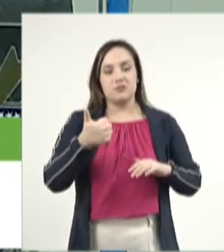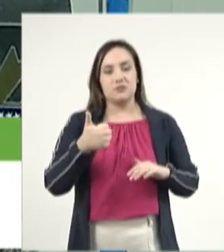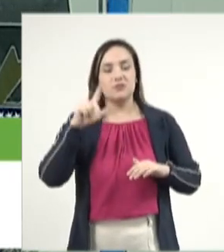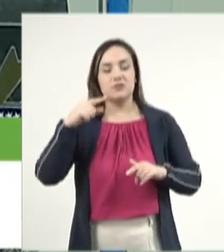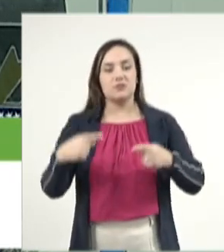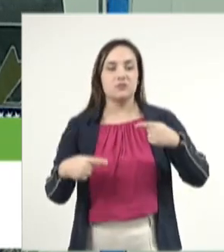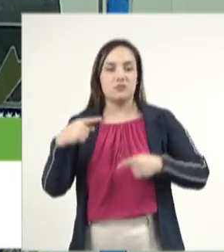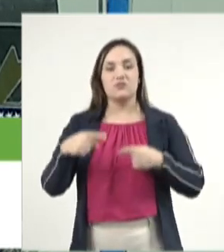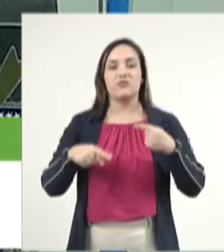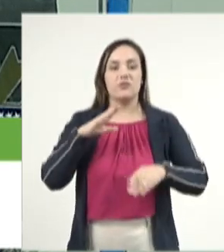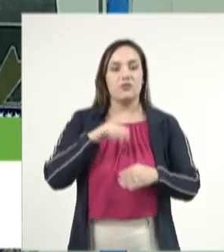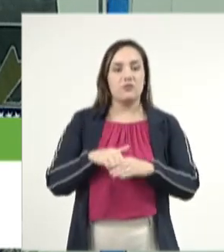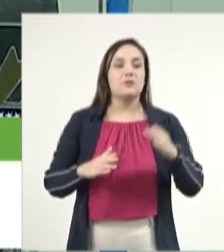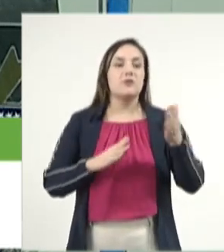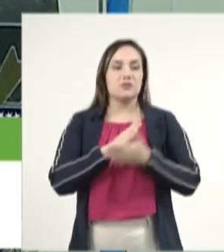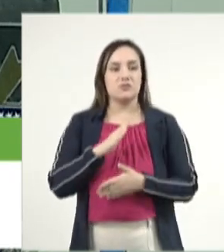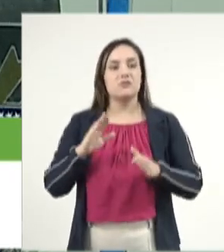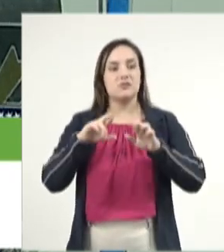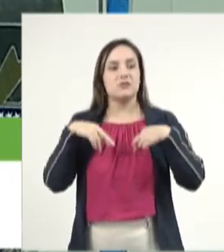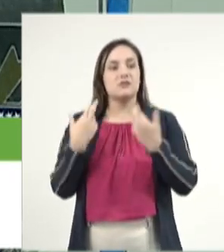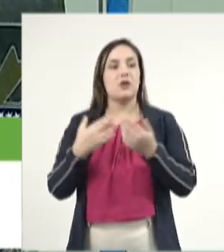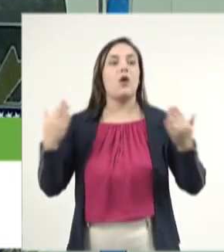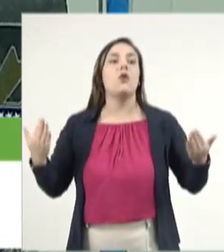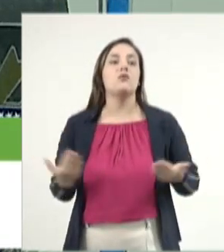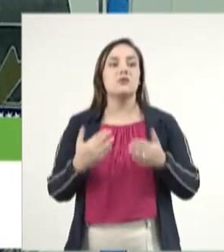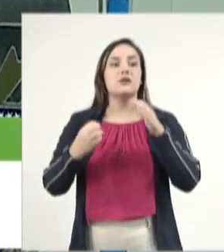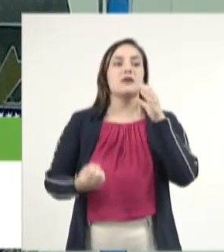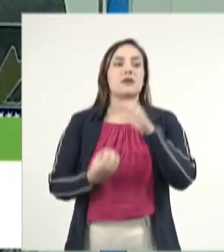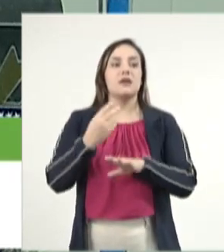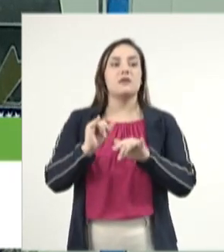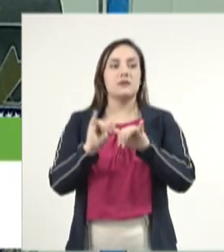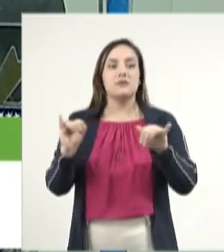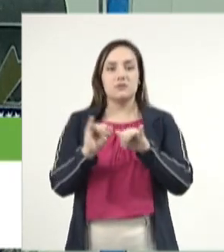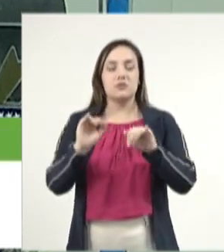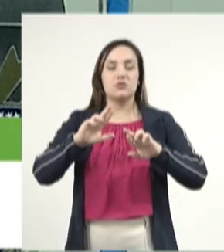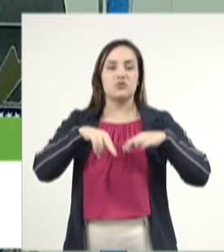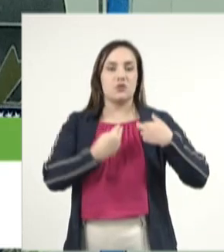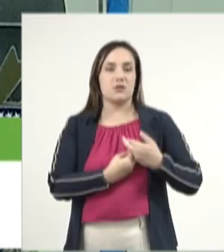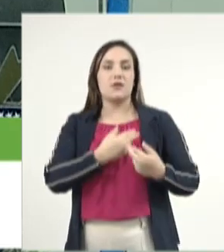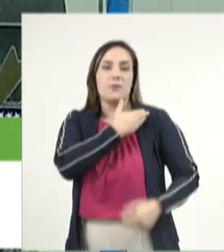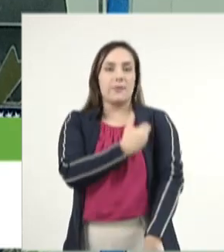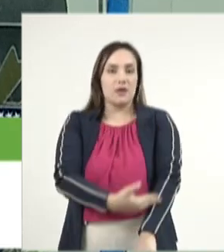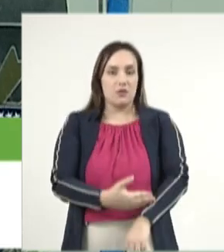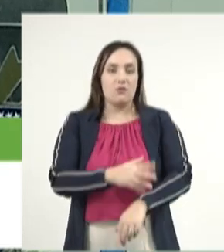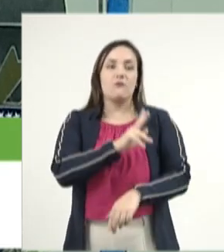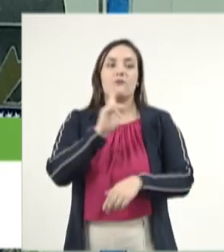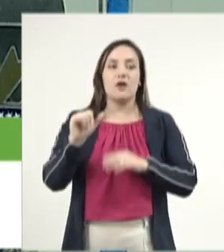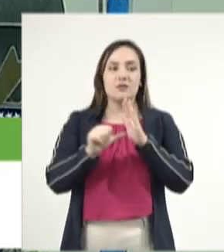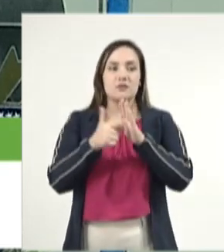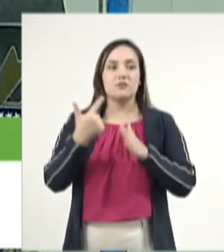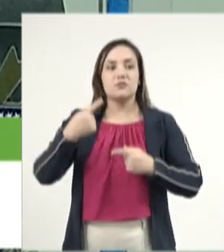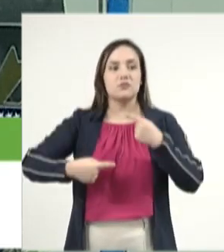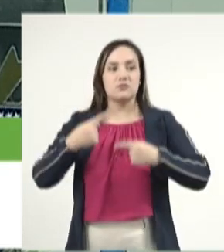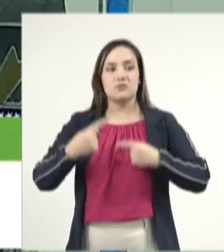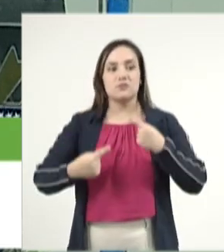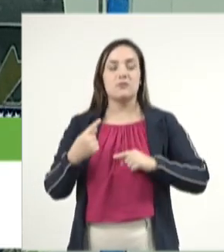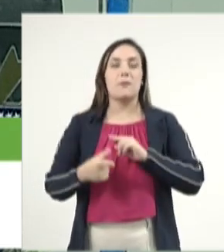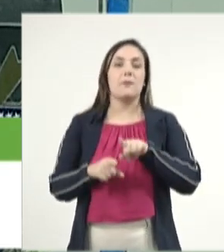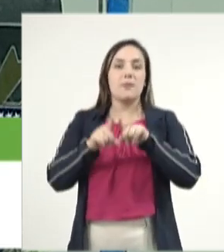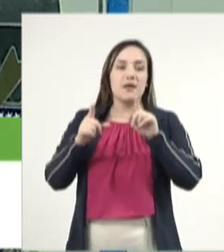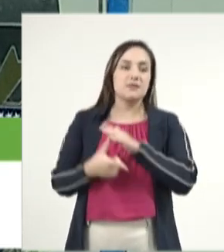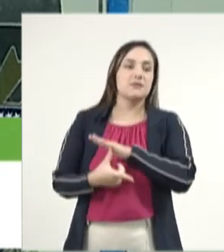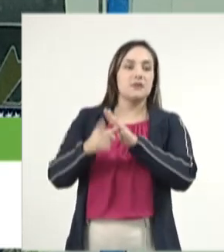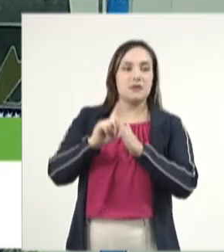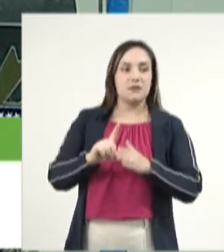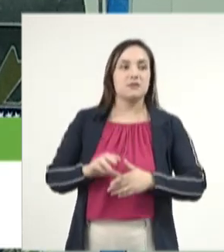então discutida, votada e aprovada na sessão de hoje, instituindo a campanha Janeiro Branco. Vai para a segunda discussão e antes passa então da